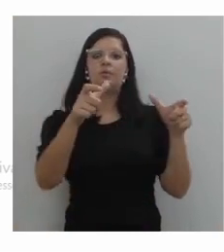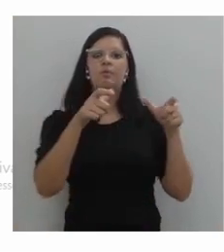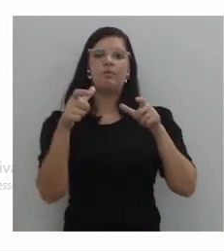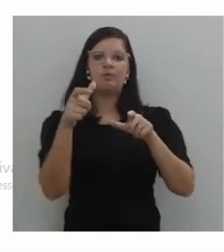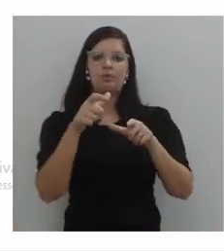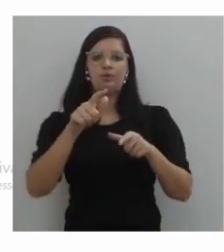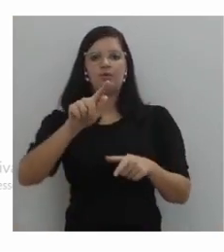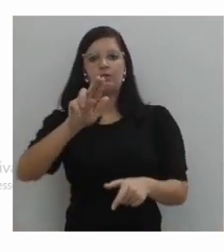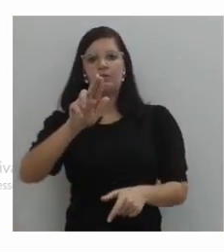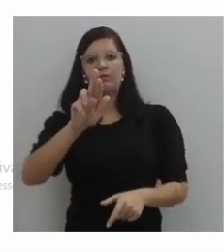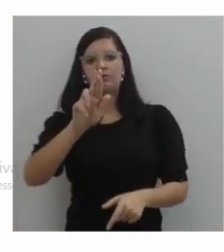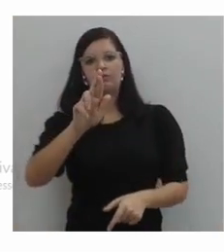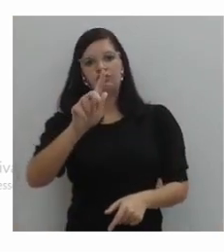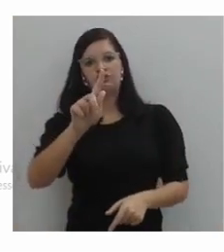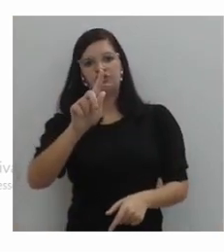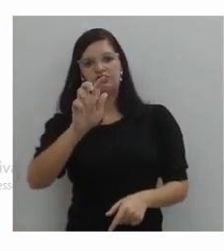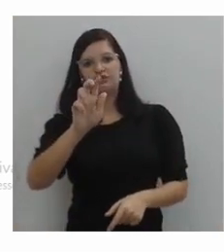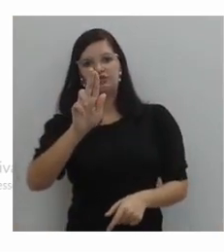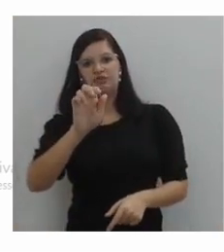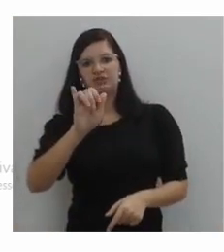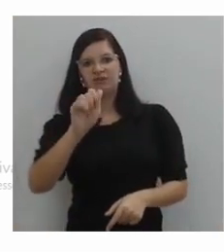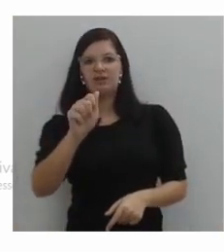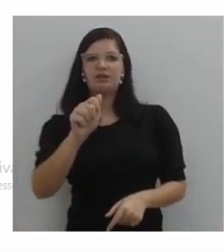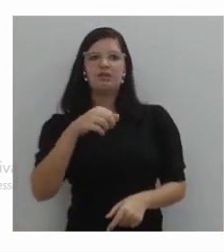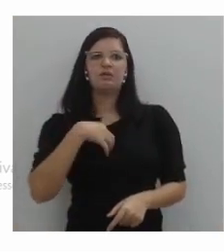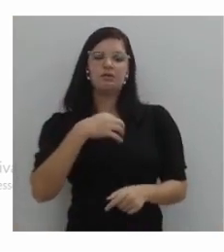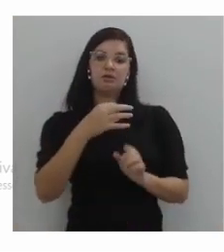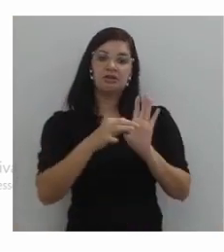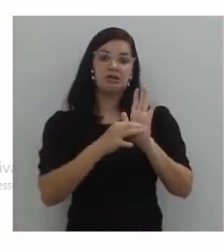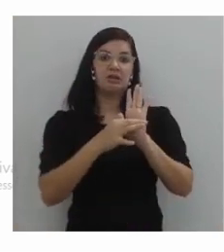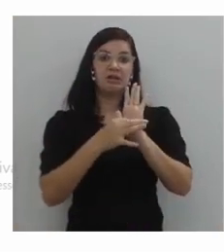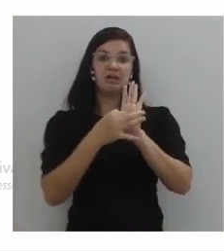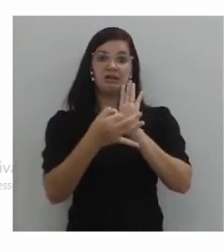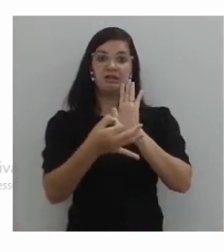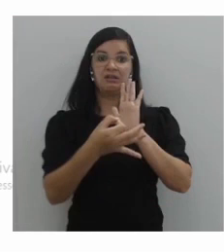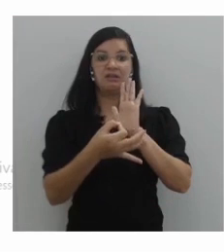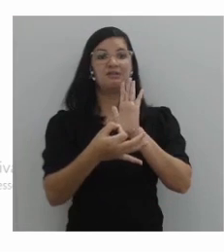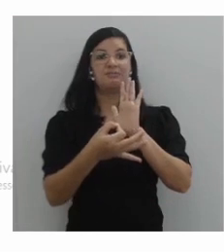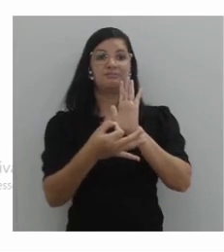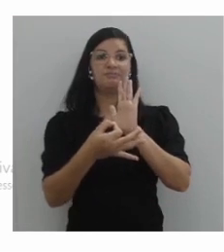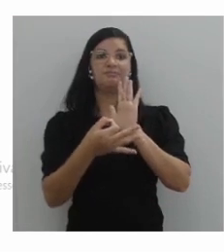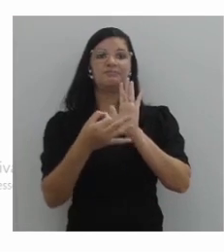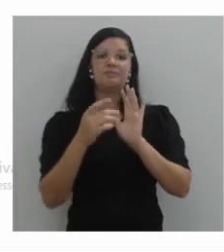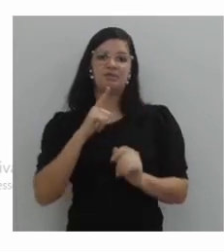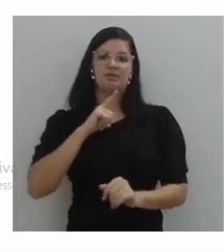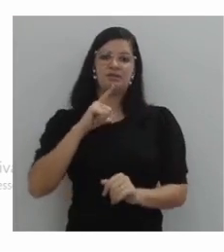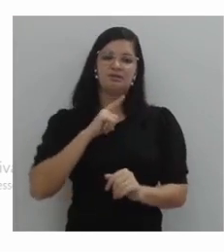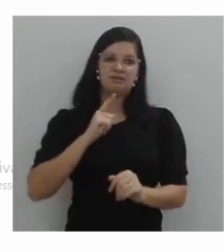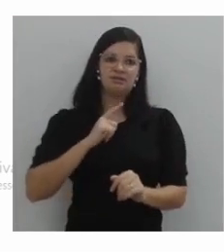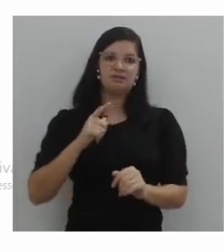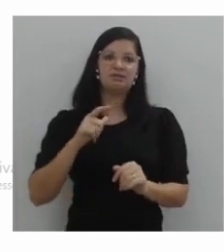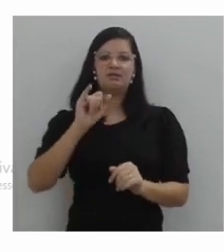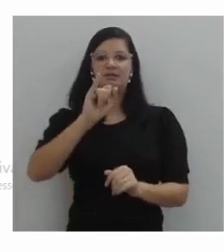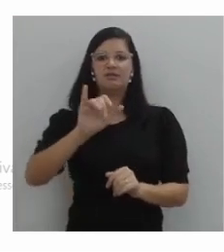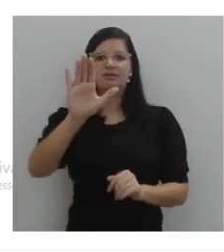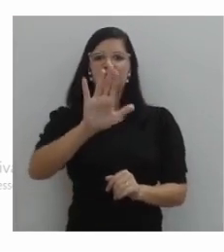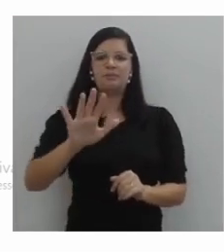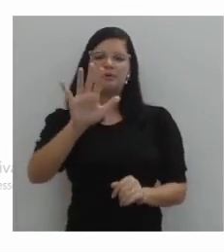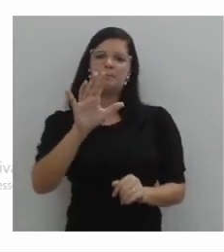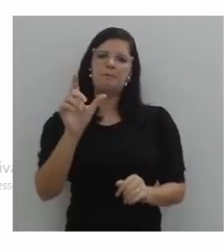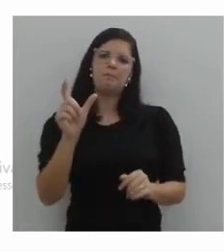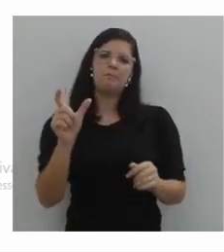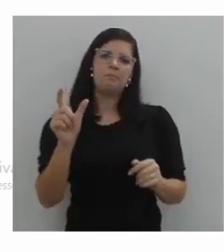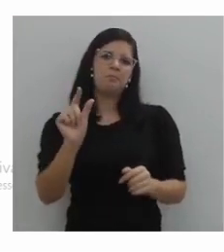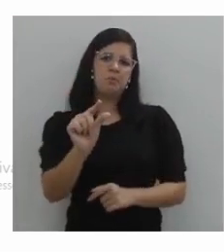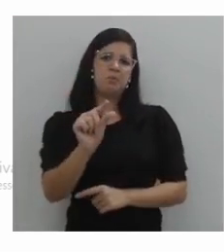localização do aquífero Gurjeia, tá? Uma crítica que eu tenho a fazer também sobre isso é que existem poucas imagens